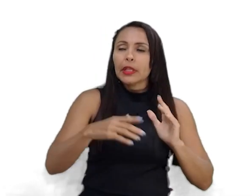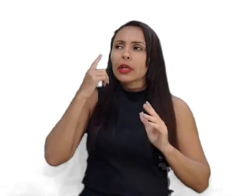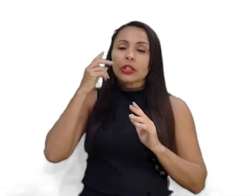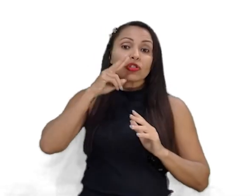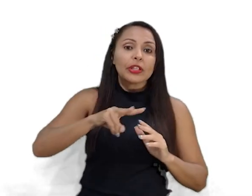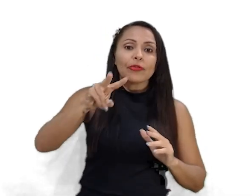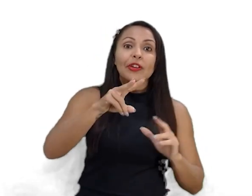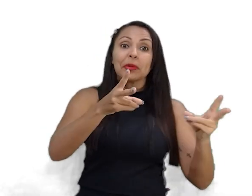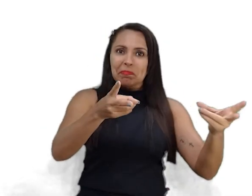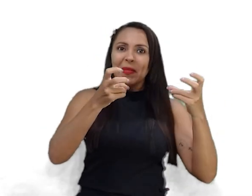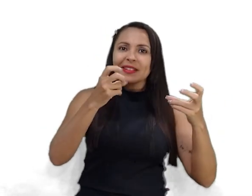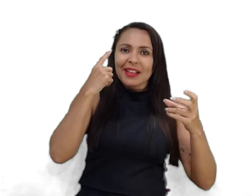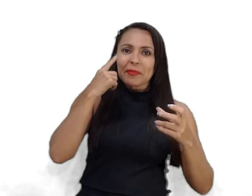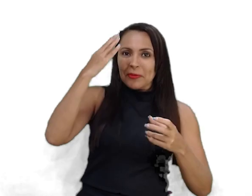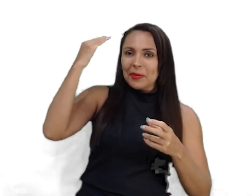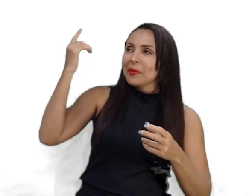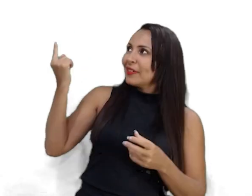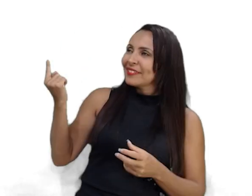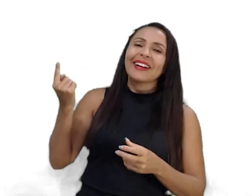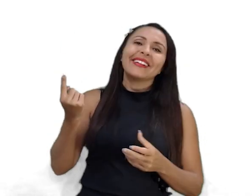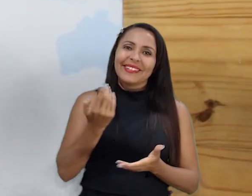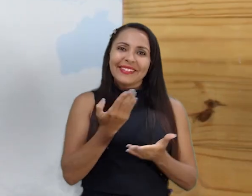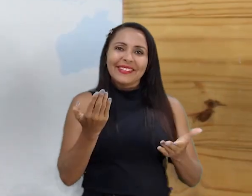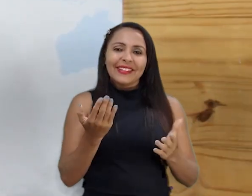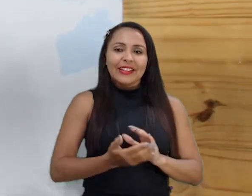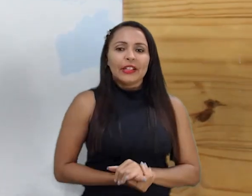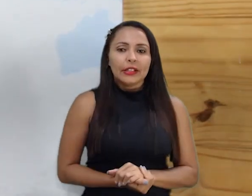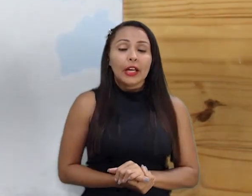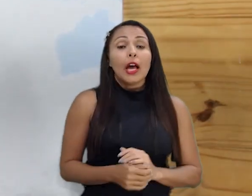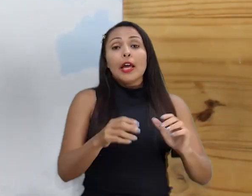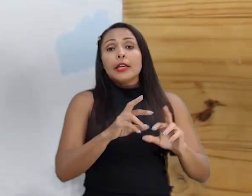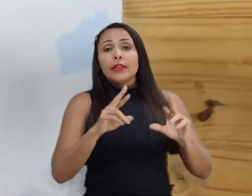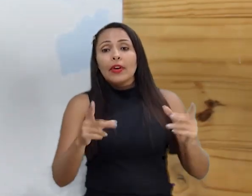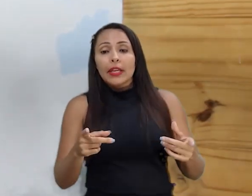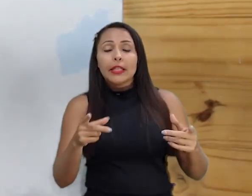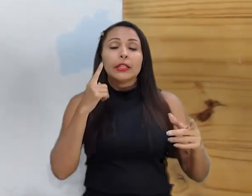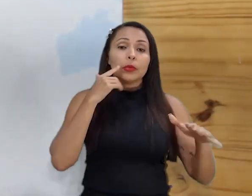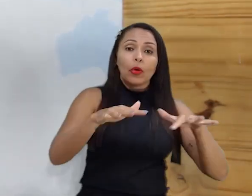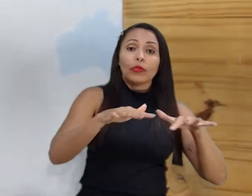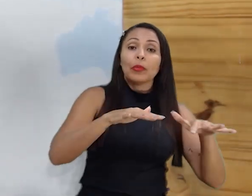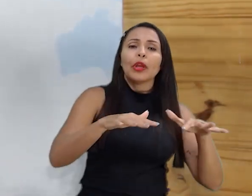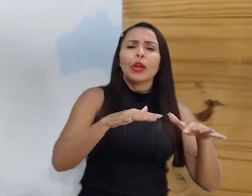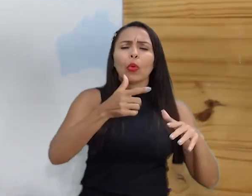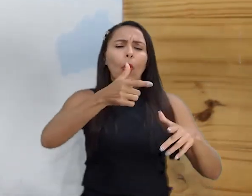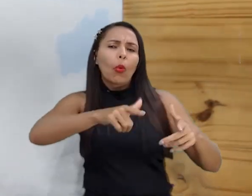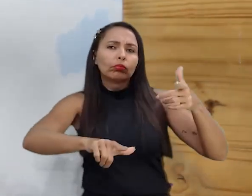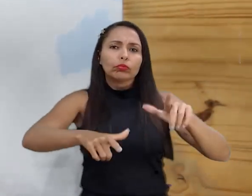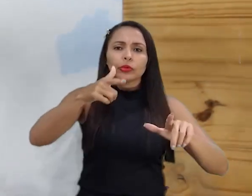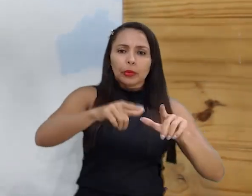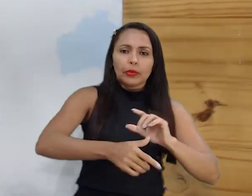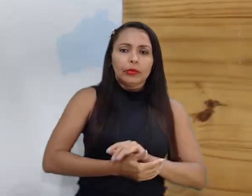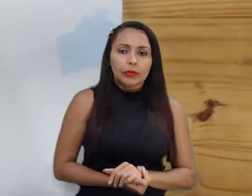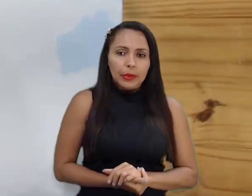essa obra, a gente já vê que é o surrealismo, que é esse mundo dos sonhos. E diferente dos outros movimentos, diferente das outras